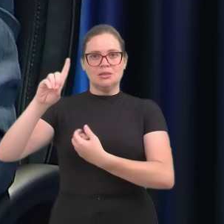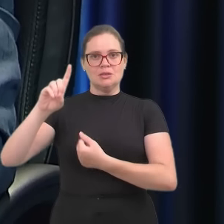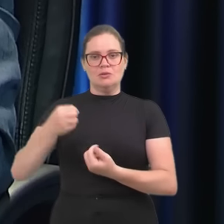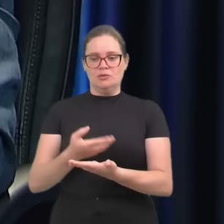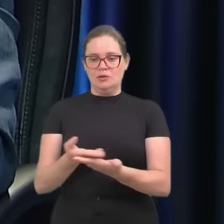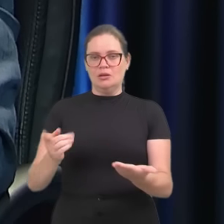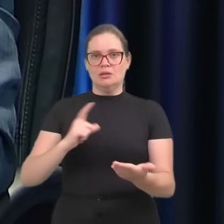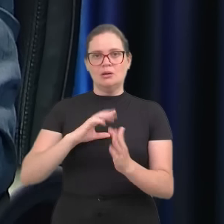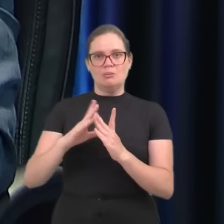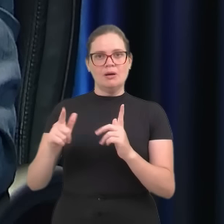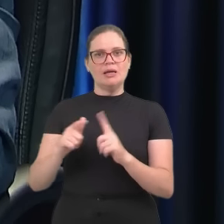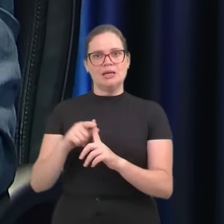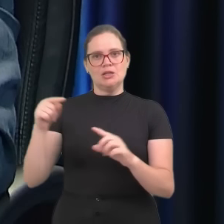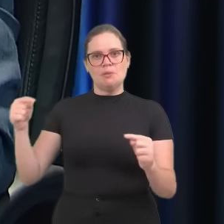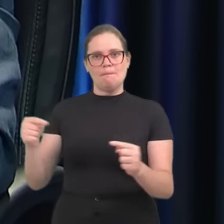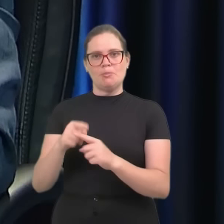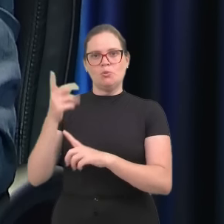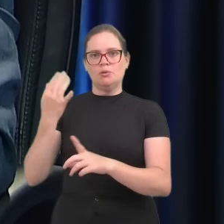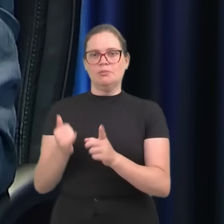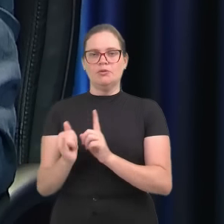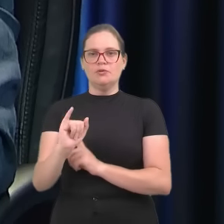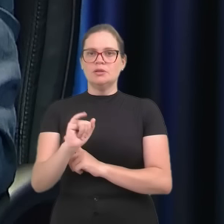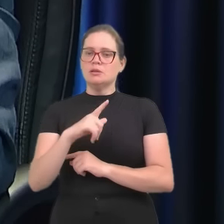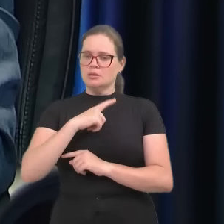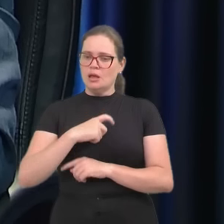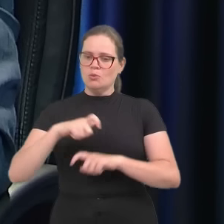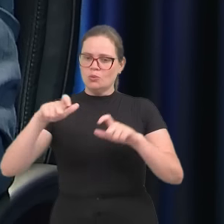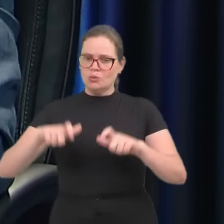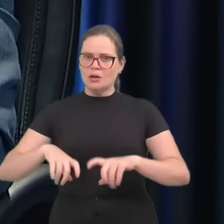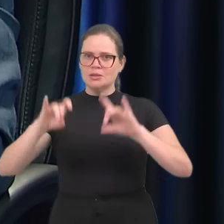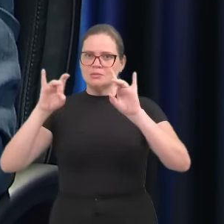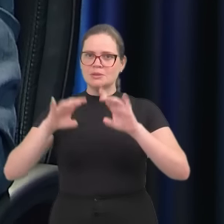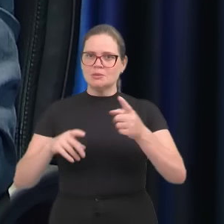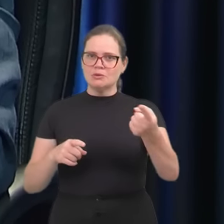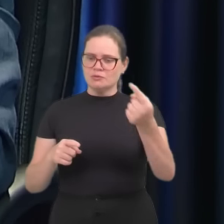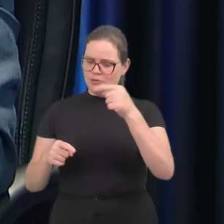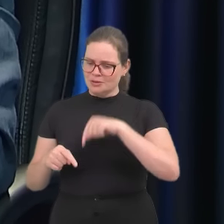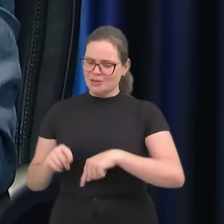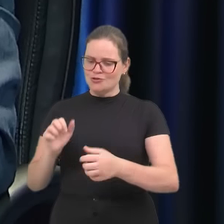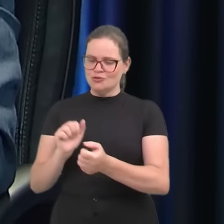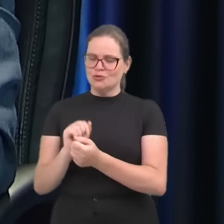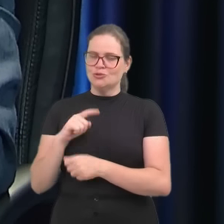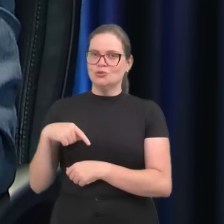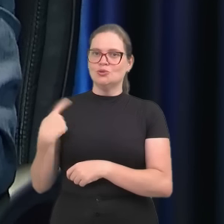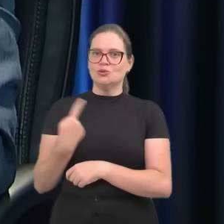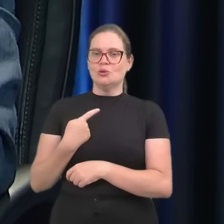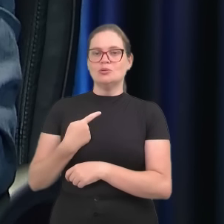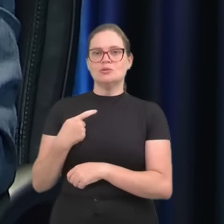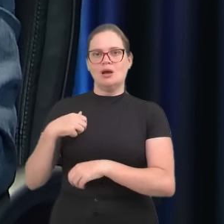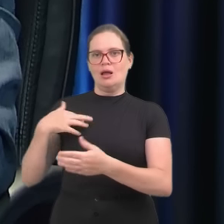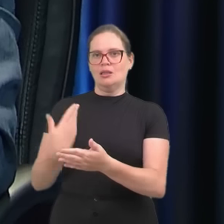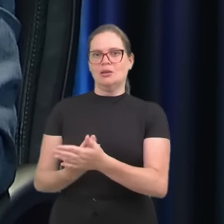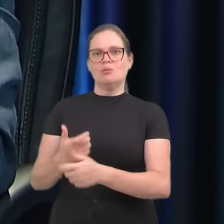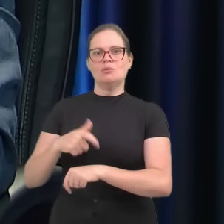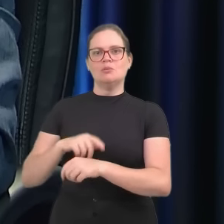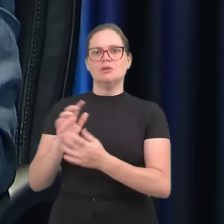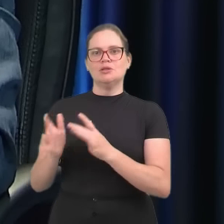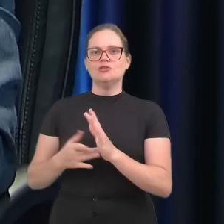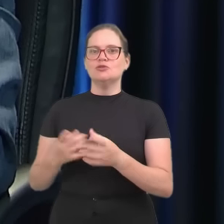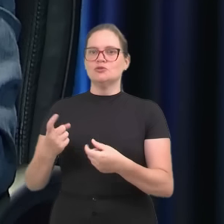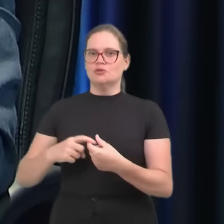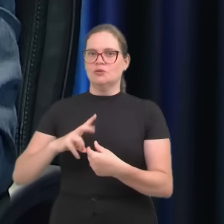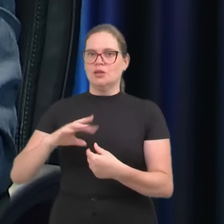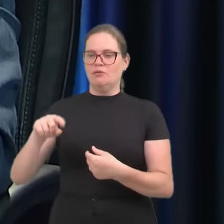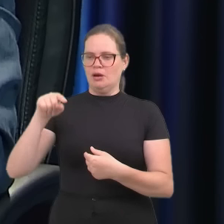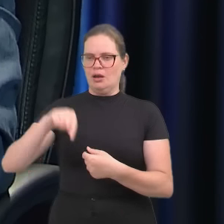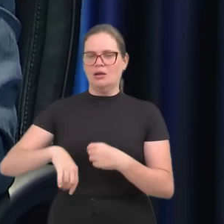uma igreja profética, existe um lugar para você. Enquanto Jesus não voltar para buscar a sua igreja, a igreja é um lugar